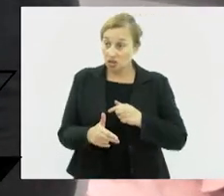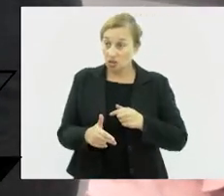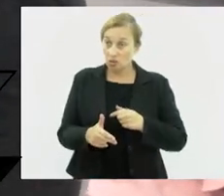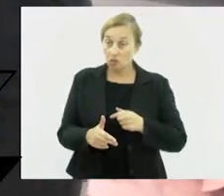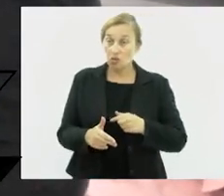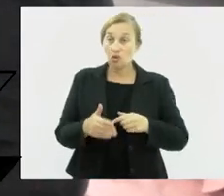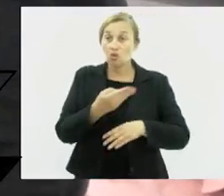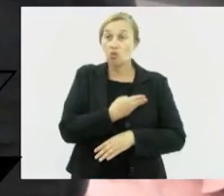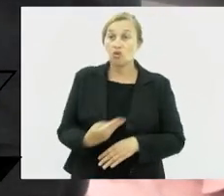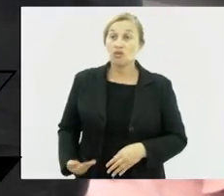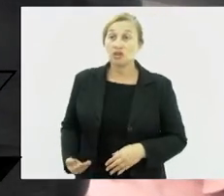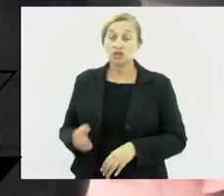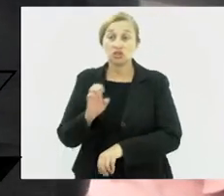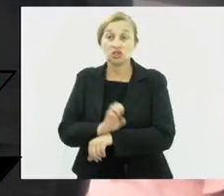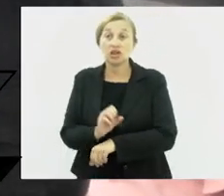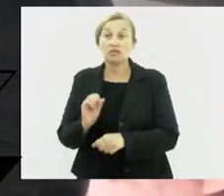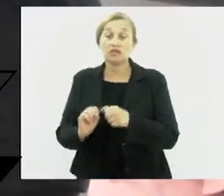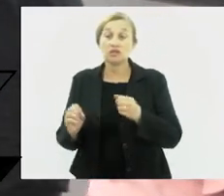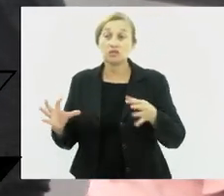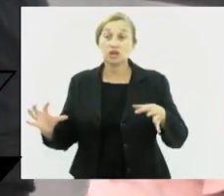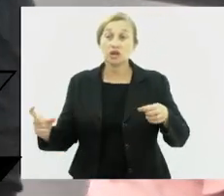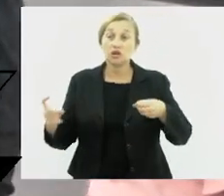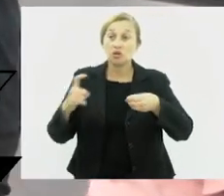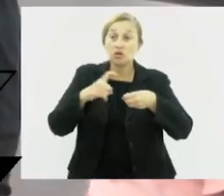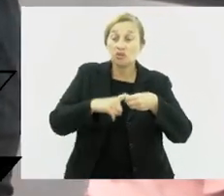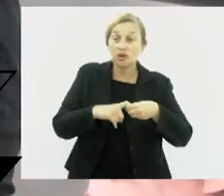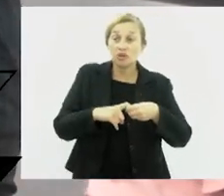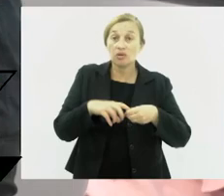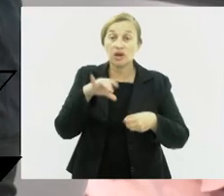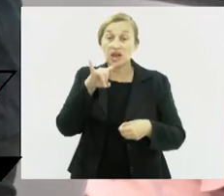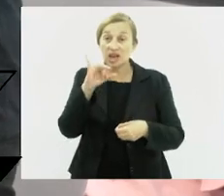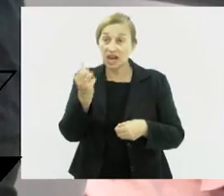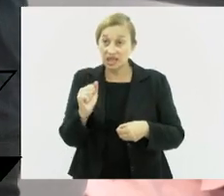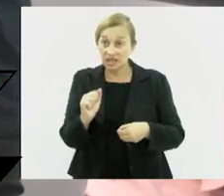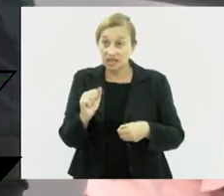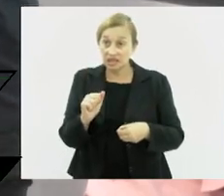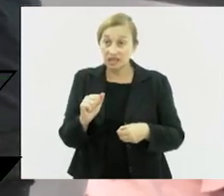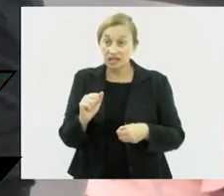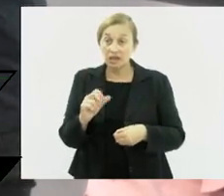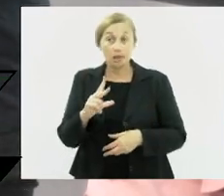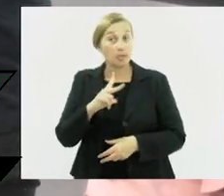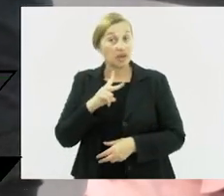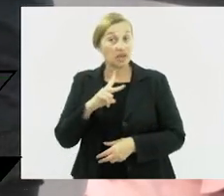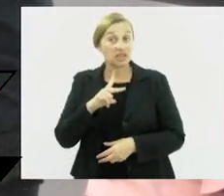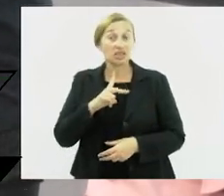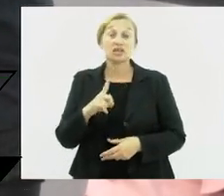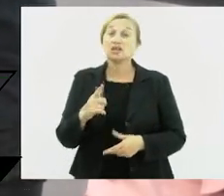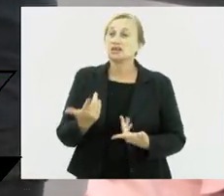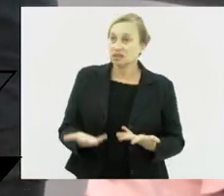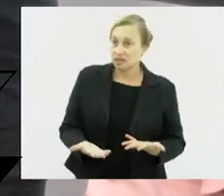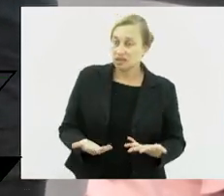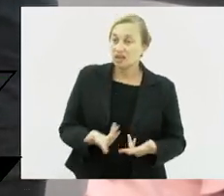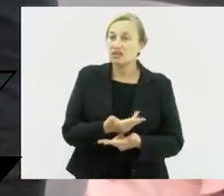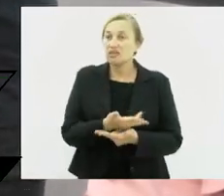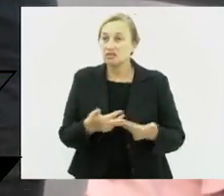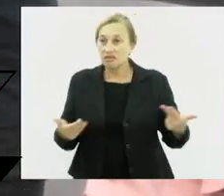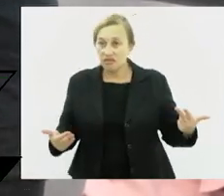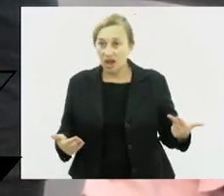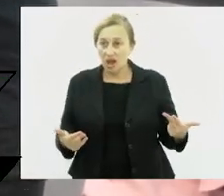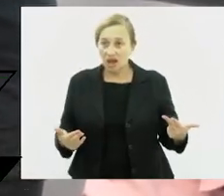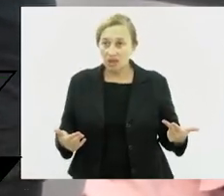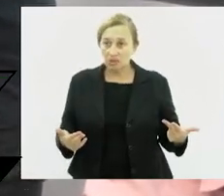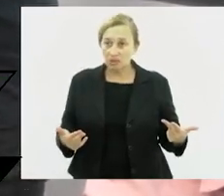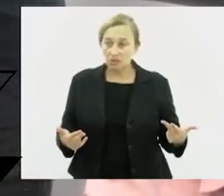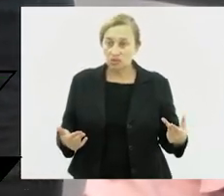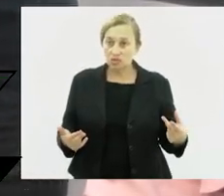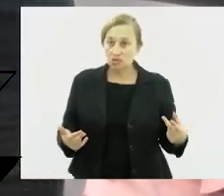Estado fez o quê? Convênio com as clínicas particulares. Amigos e amigas, a gente tem dezenas de adestradores que